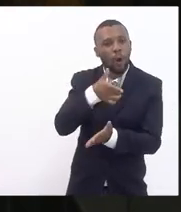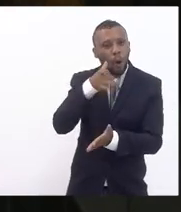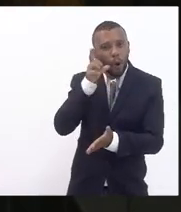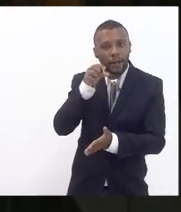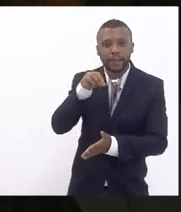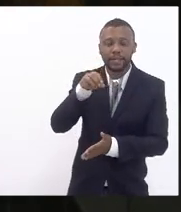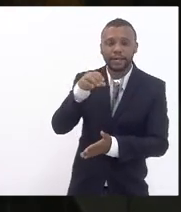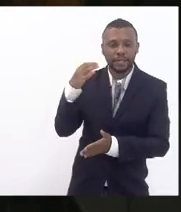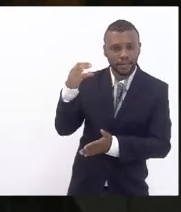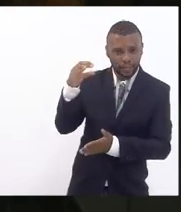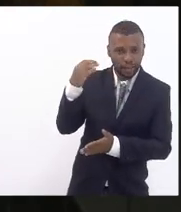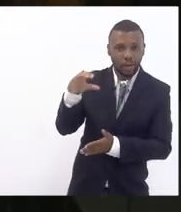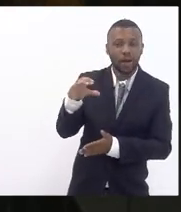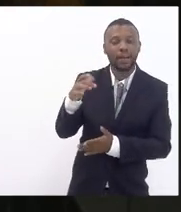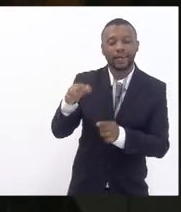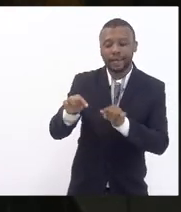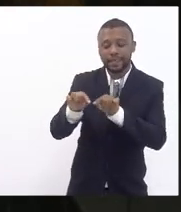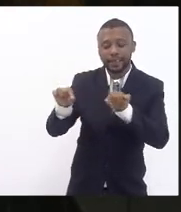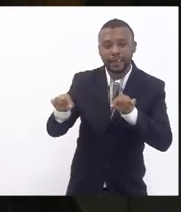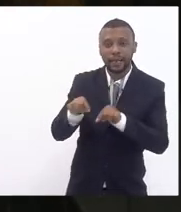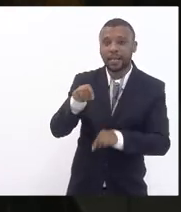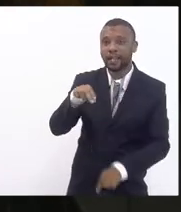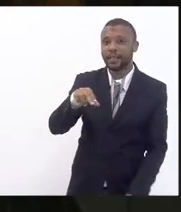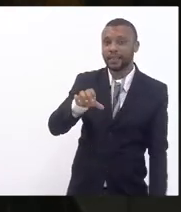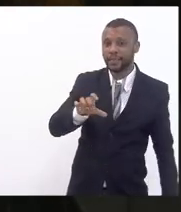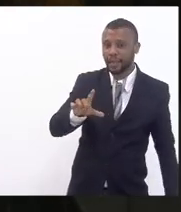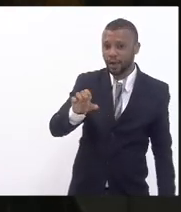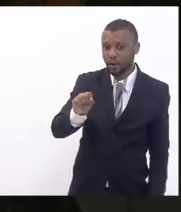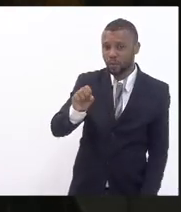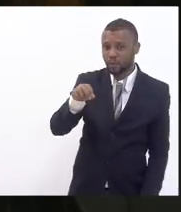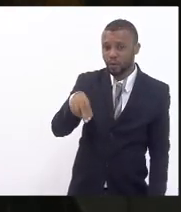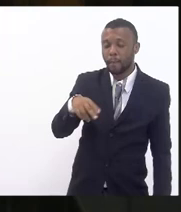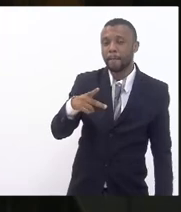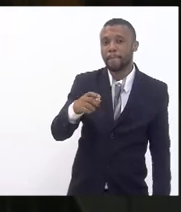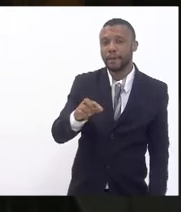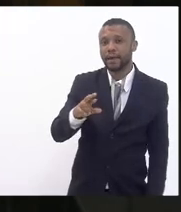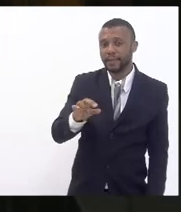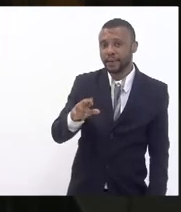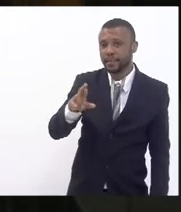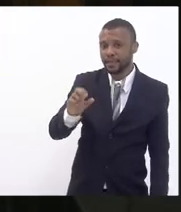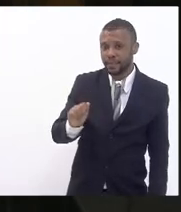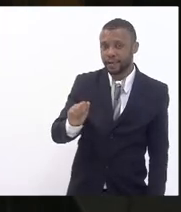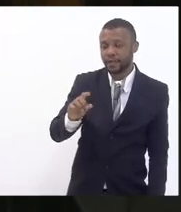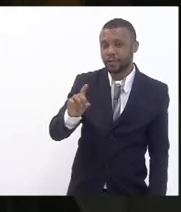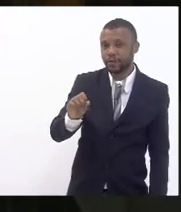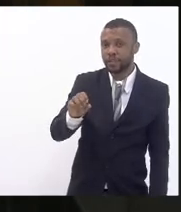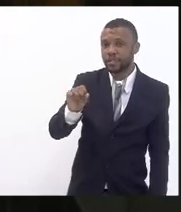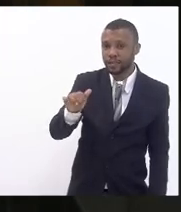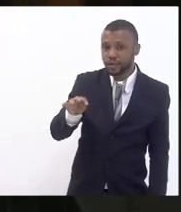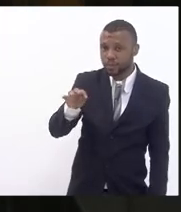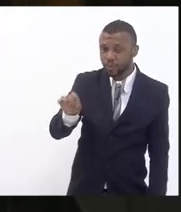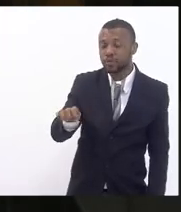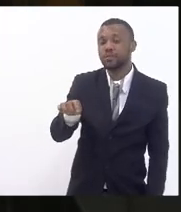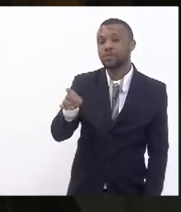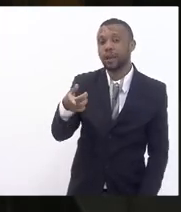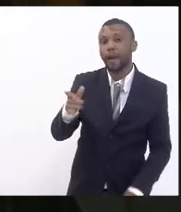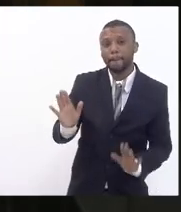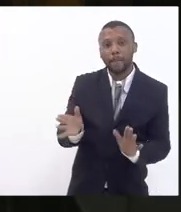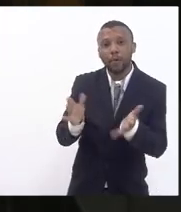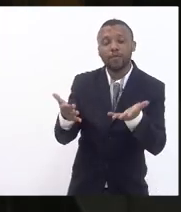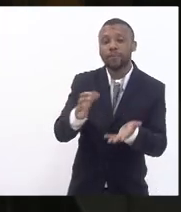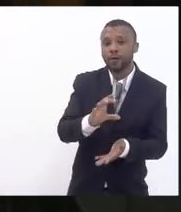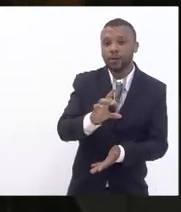Nelson Pereira dos Santos, promovida pela CODIM, que é a Coordenadoria de Defesa dos Direitos das Mulheres, que